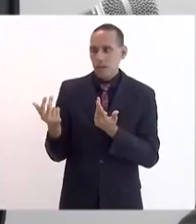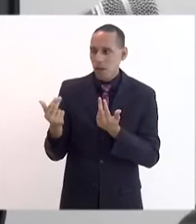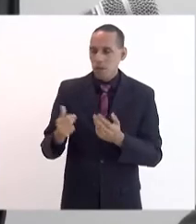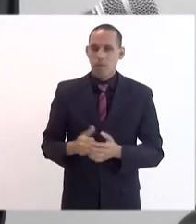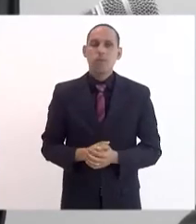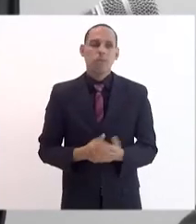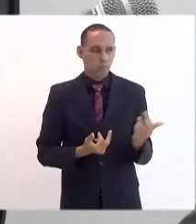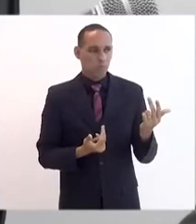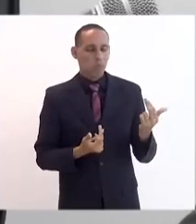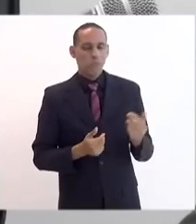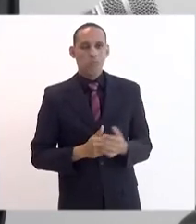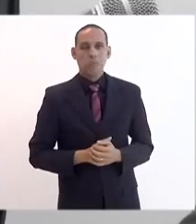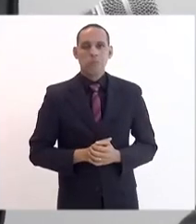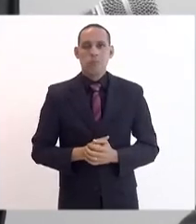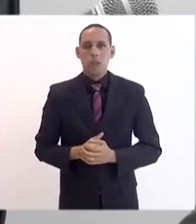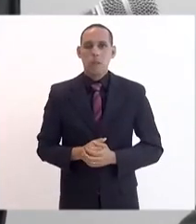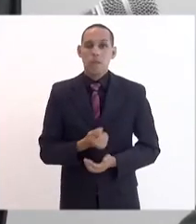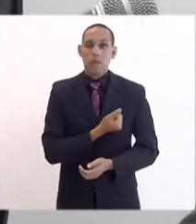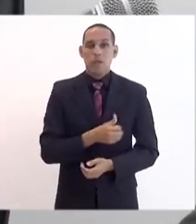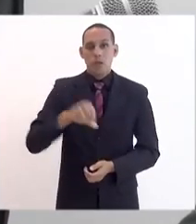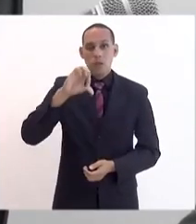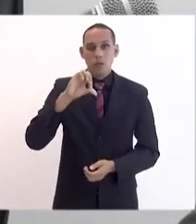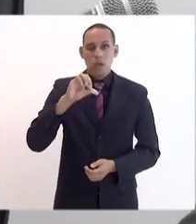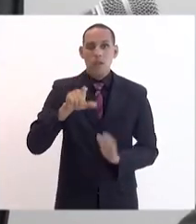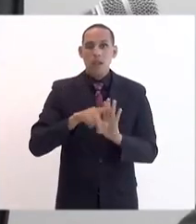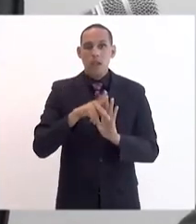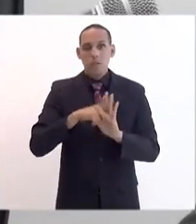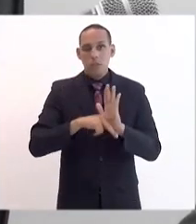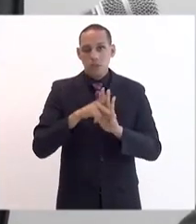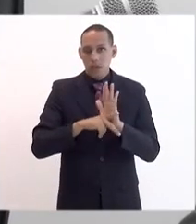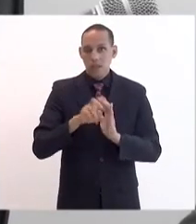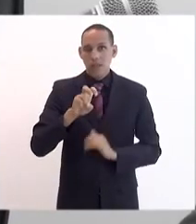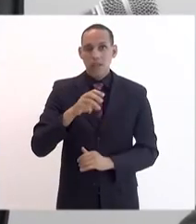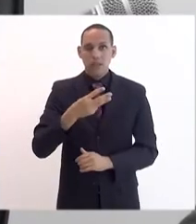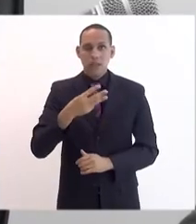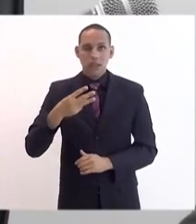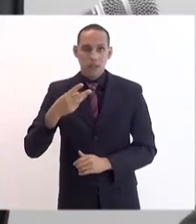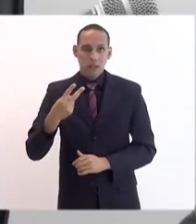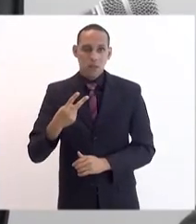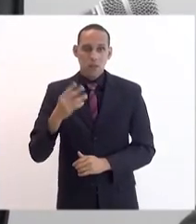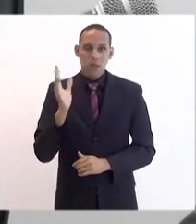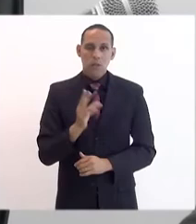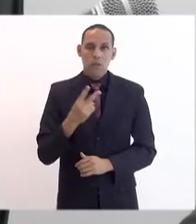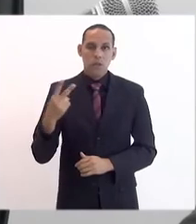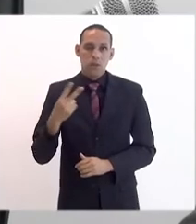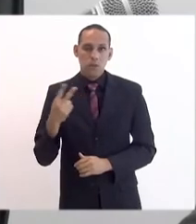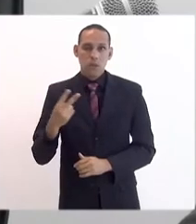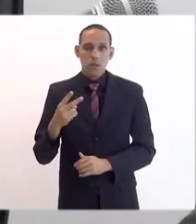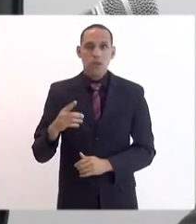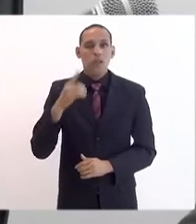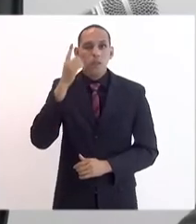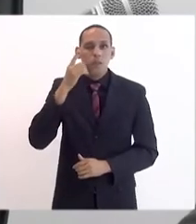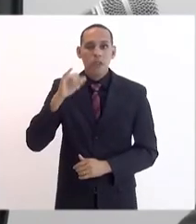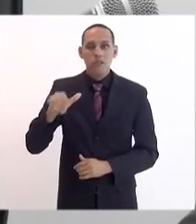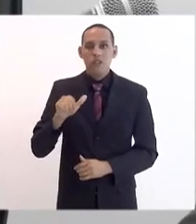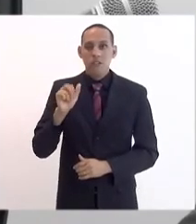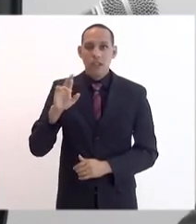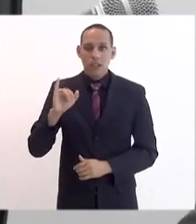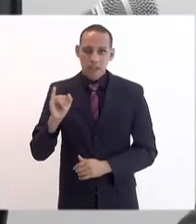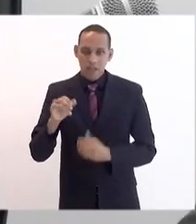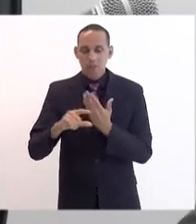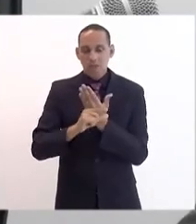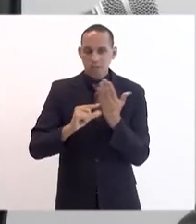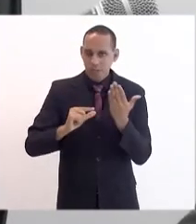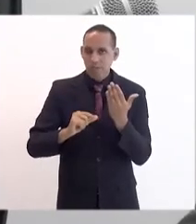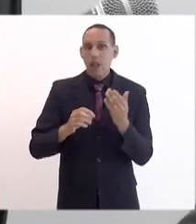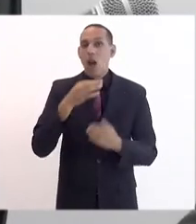Mesma questão. 9. Projeto de lei 5332-2022, de autoria do deputado Jair Oliveira. O